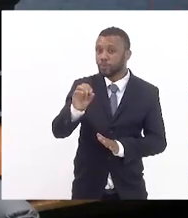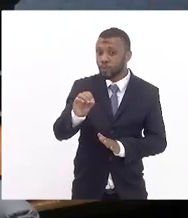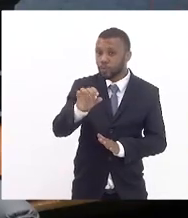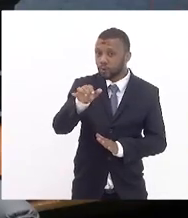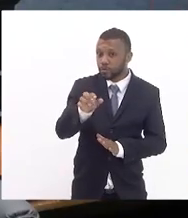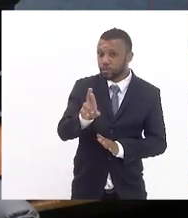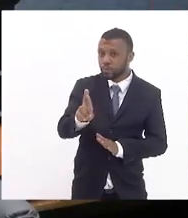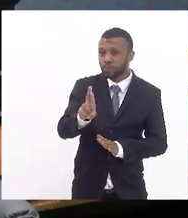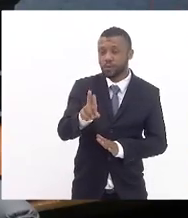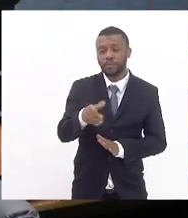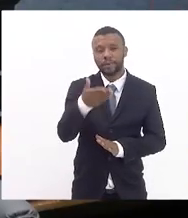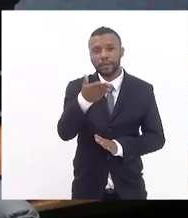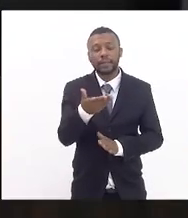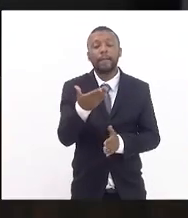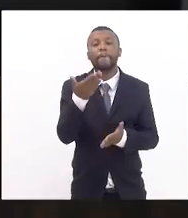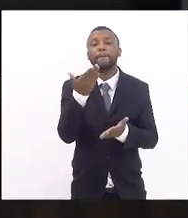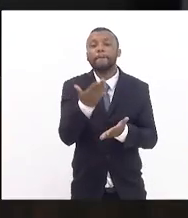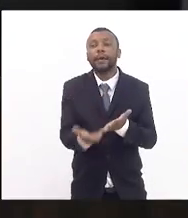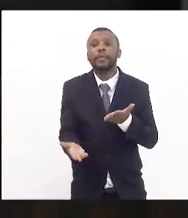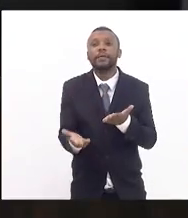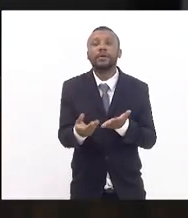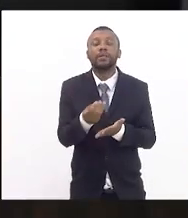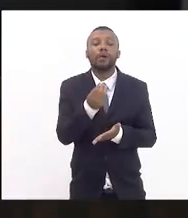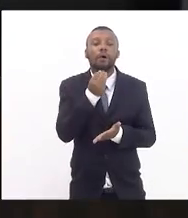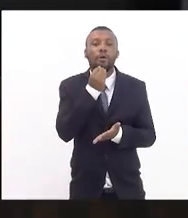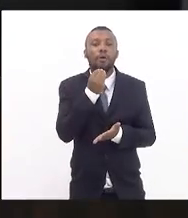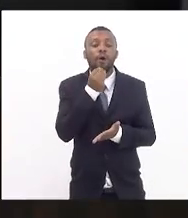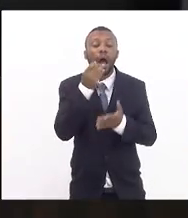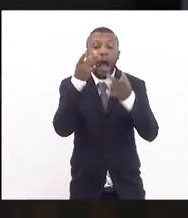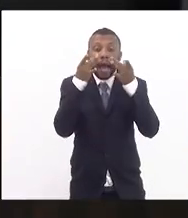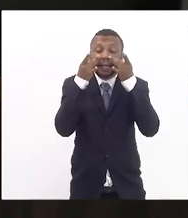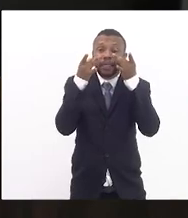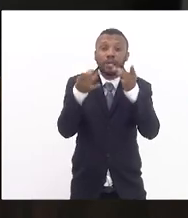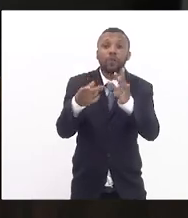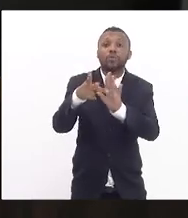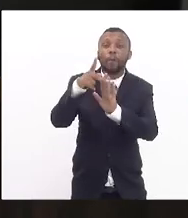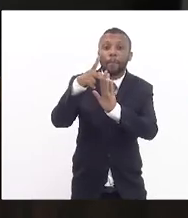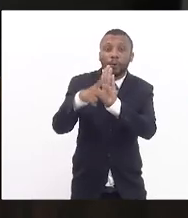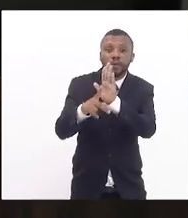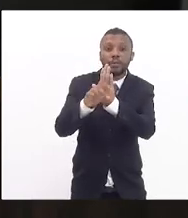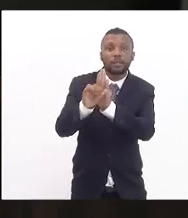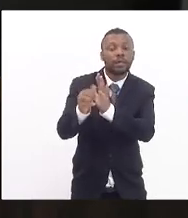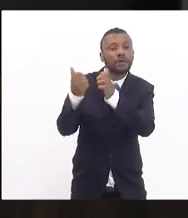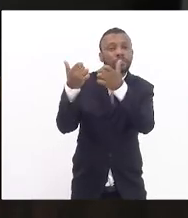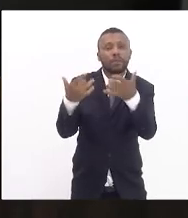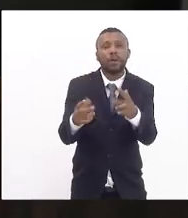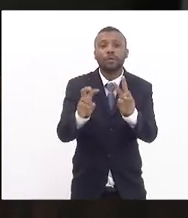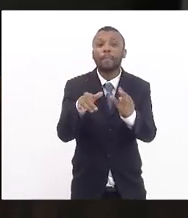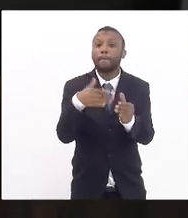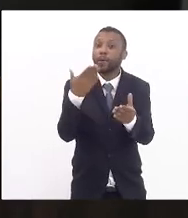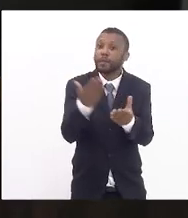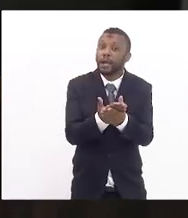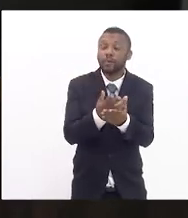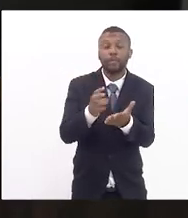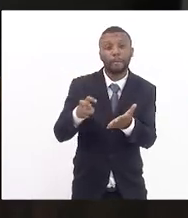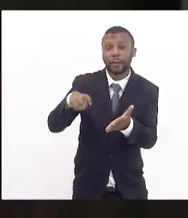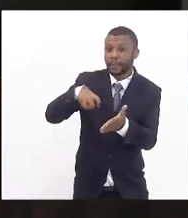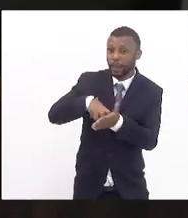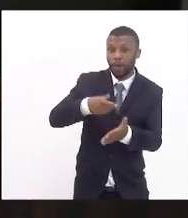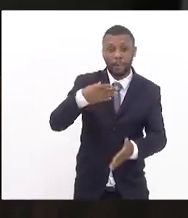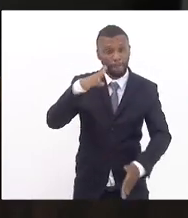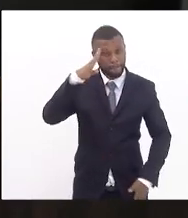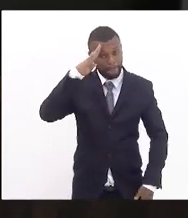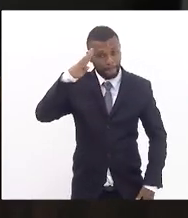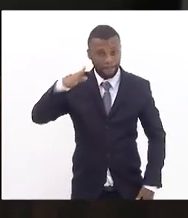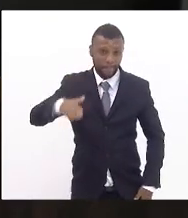Vossa Excelência está perdendo aqui atenção no projeto que fala o processo penal militar, mas não tem problema,